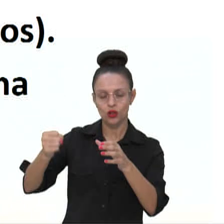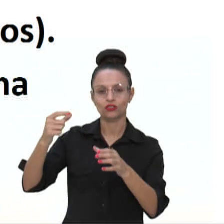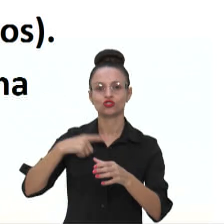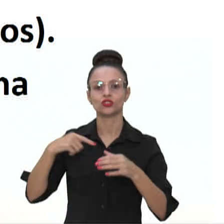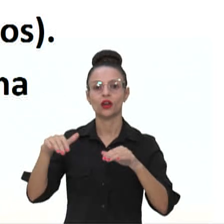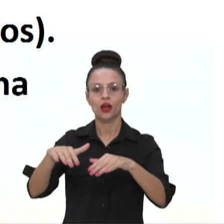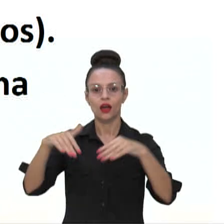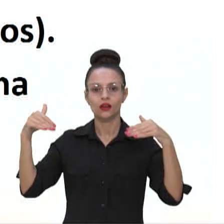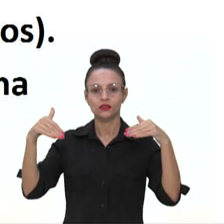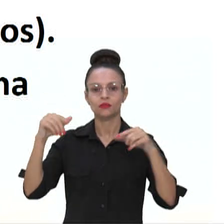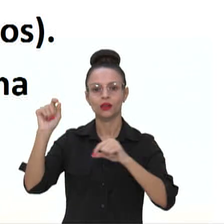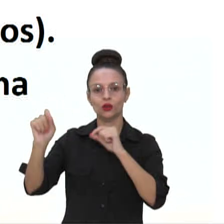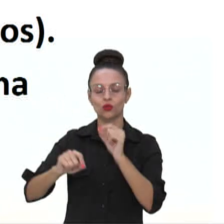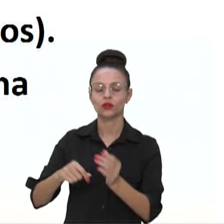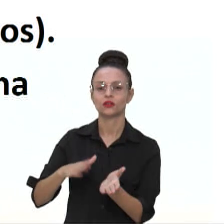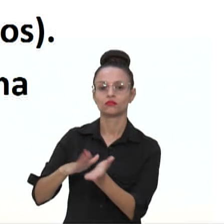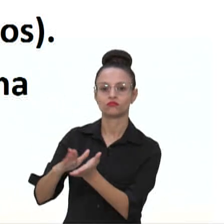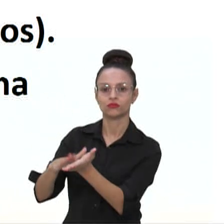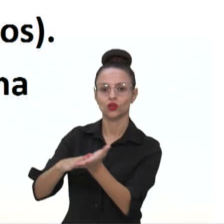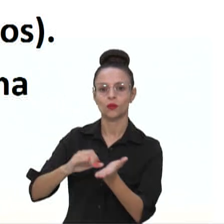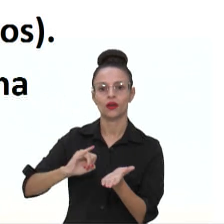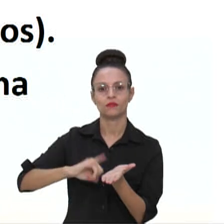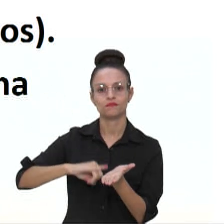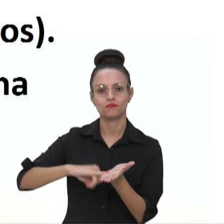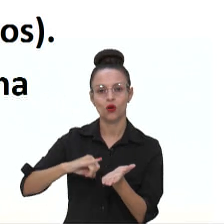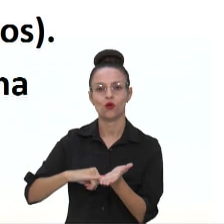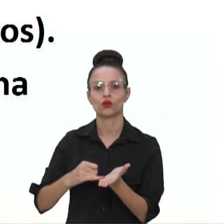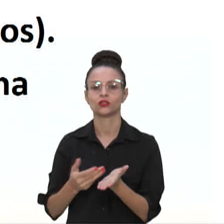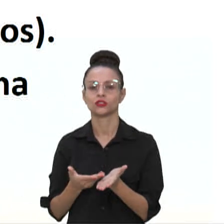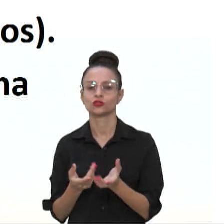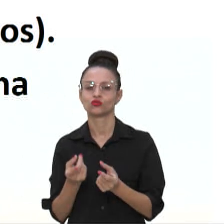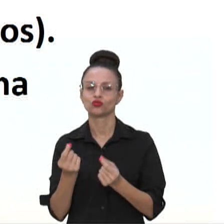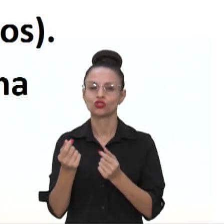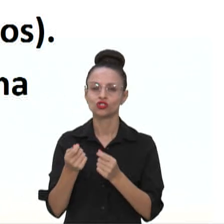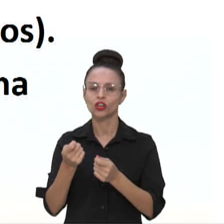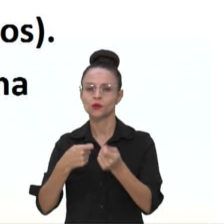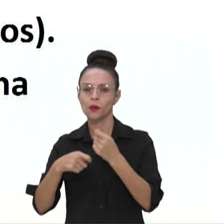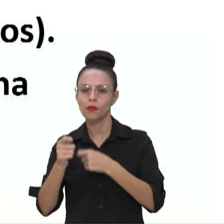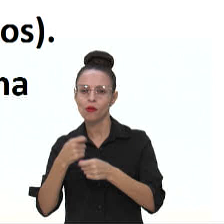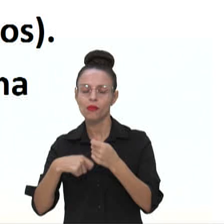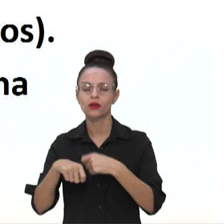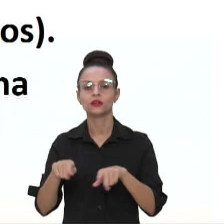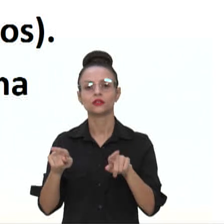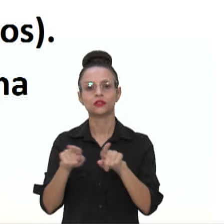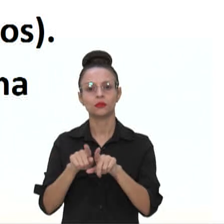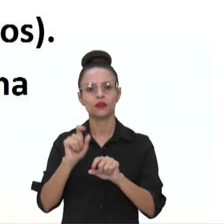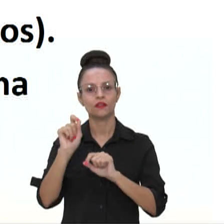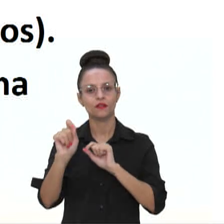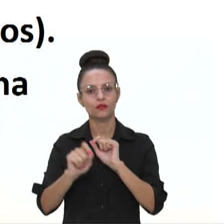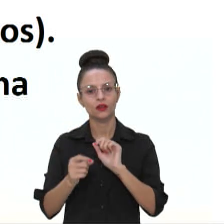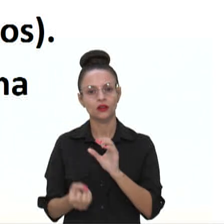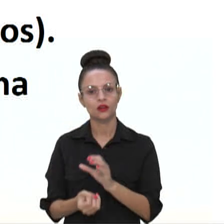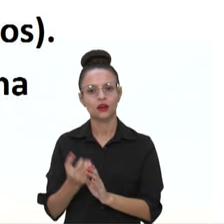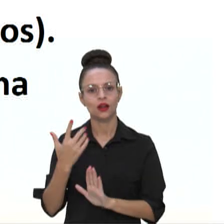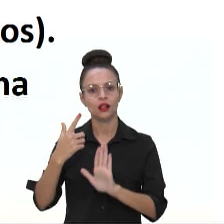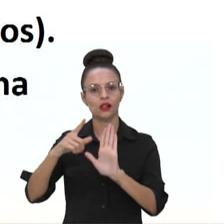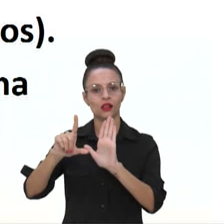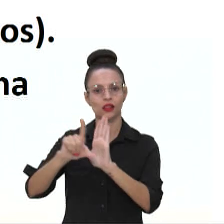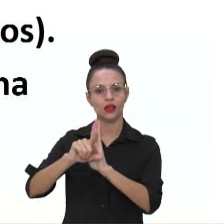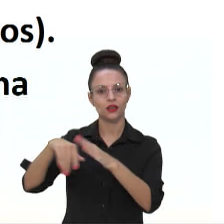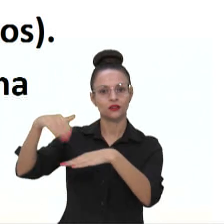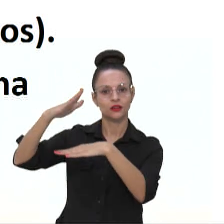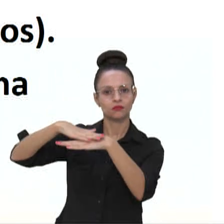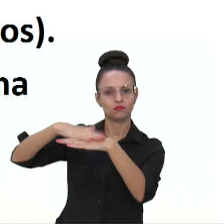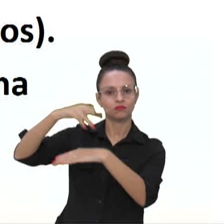de fixar os impostos, votar o orçamento do governo colonial e de fazer leis para aquela colônia. Então,